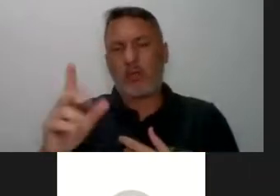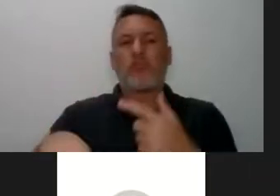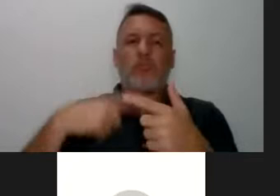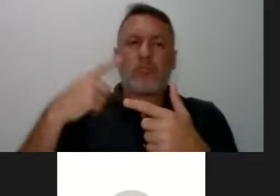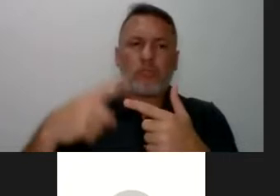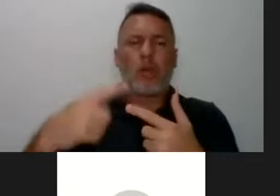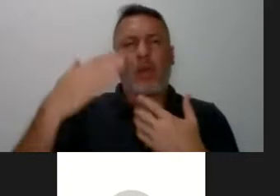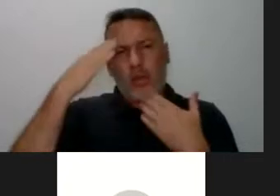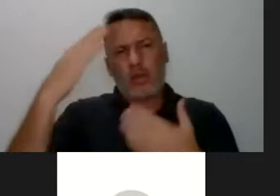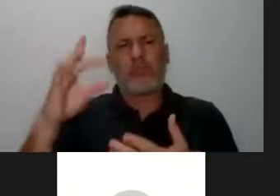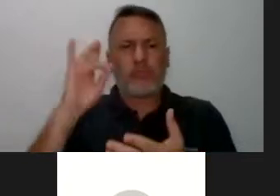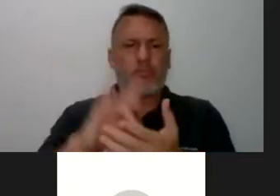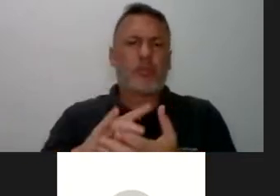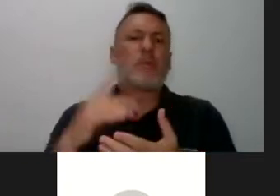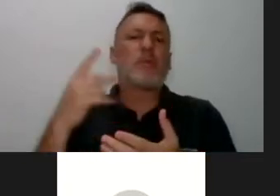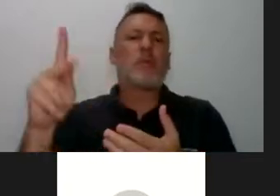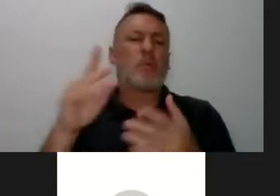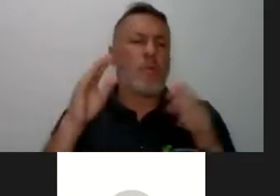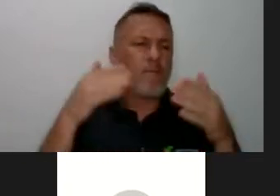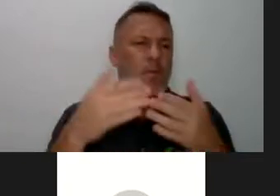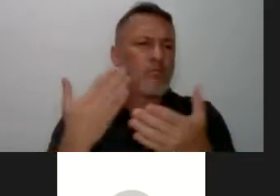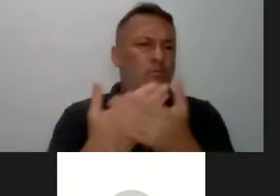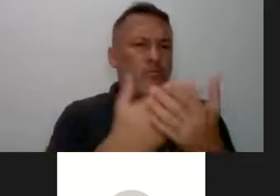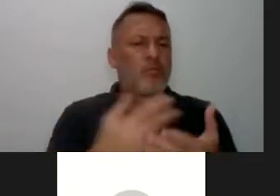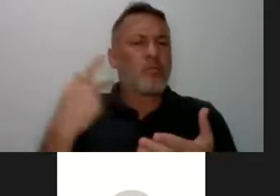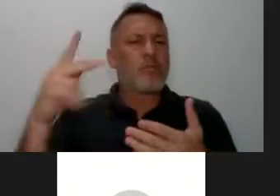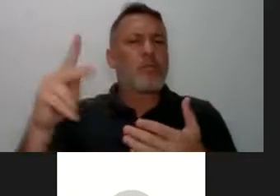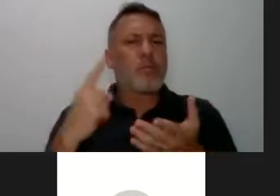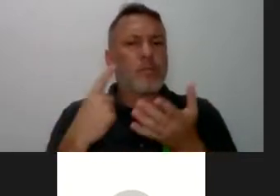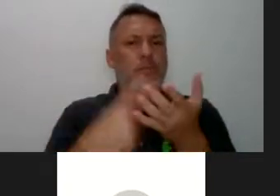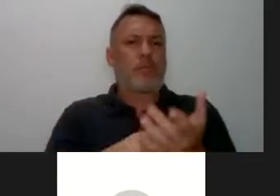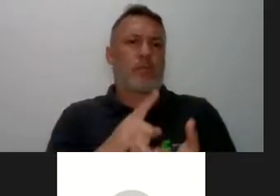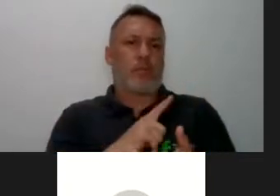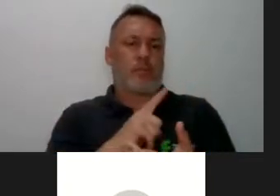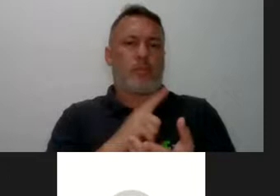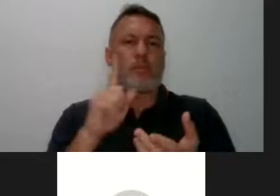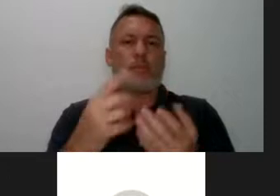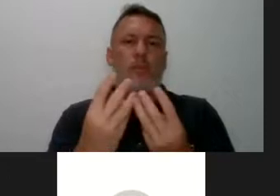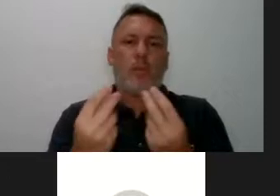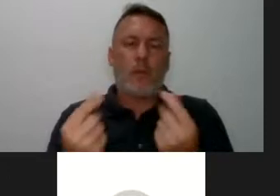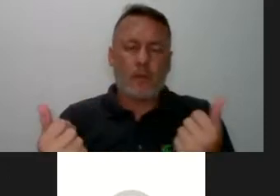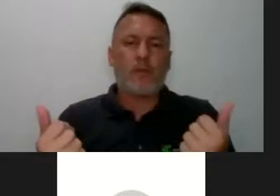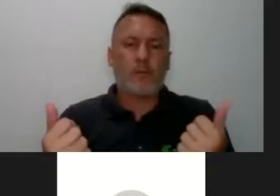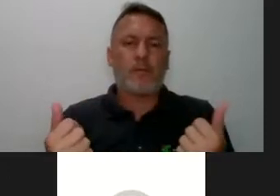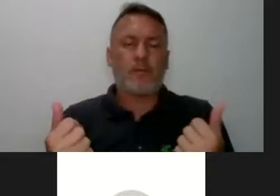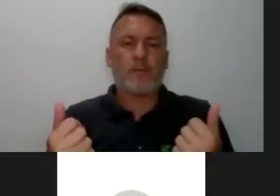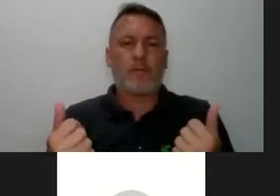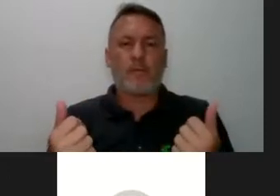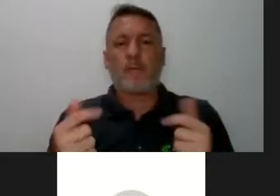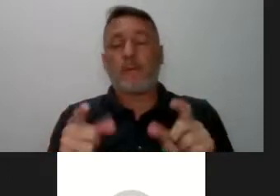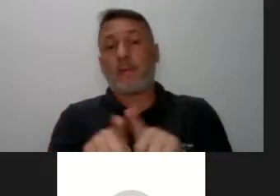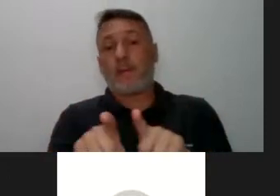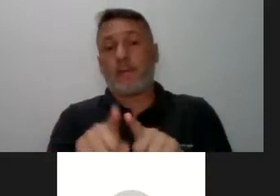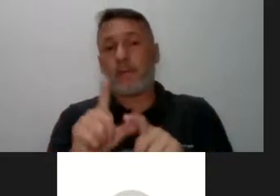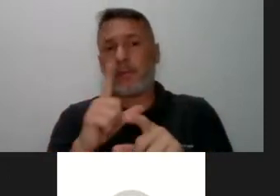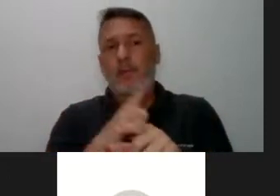muito, né? Enfim, pela sua dedicação, pelo seu compromisso com a qualidade e pelos anos,